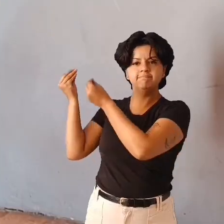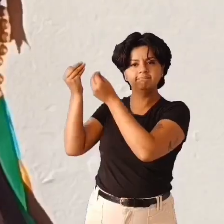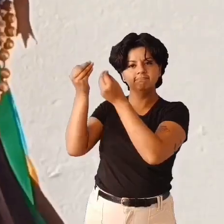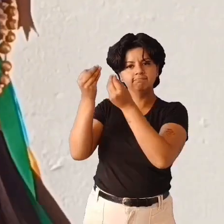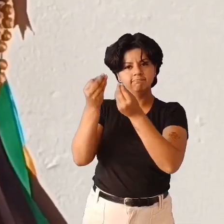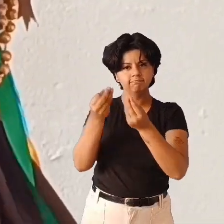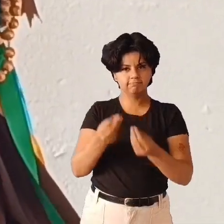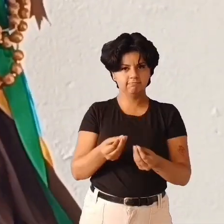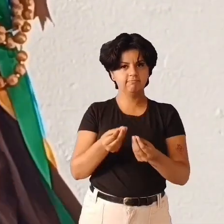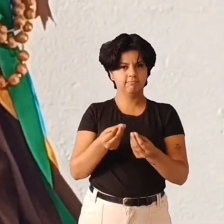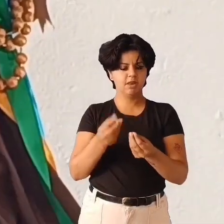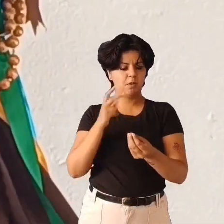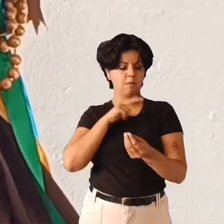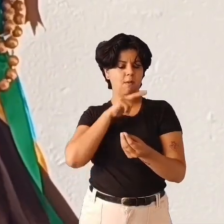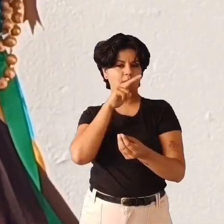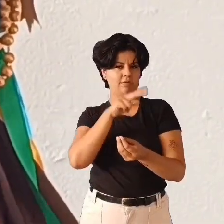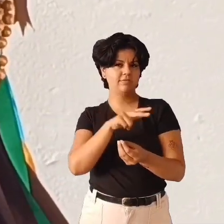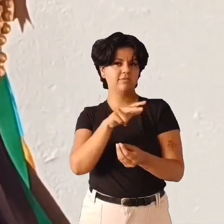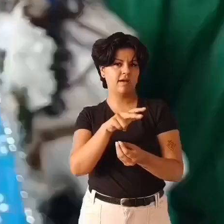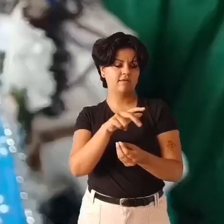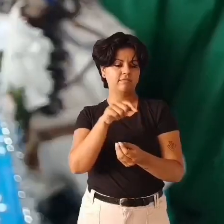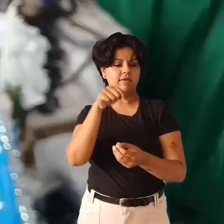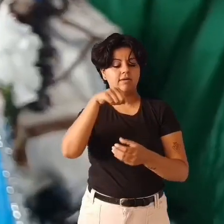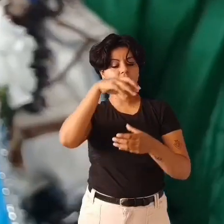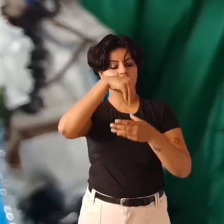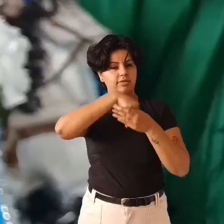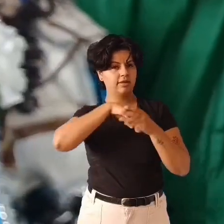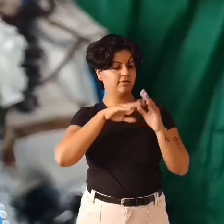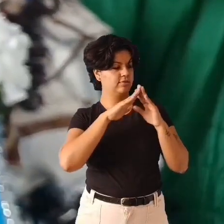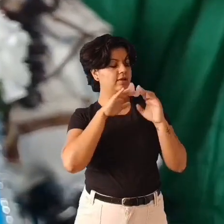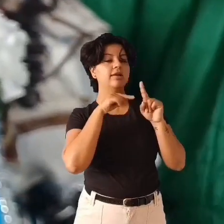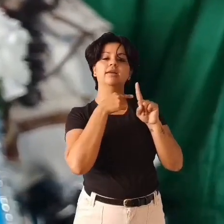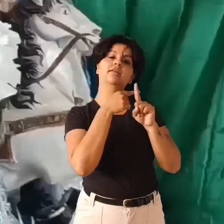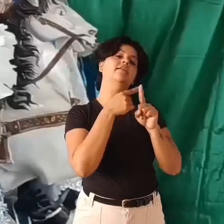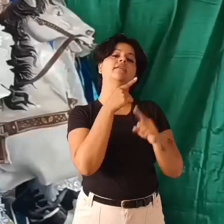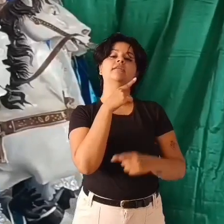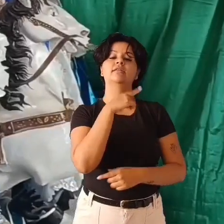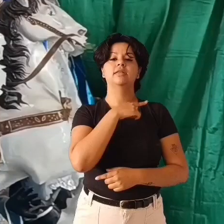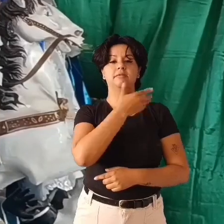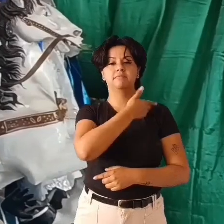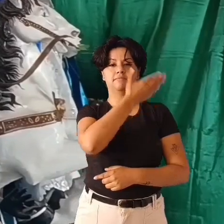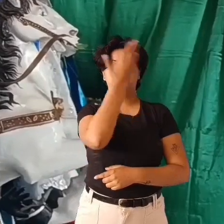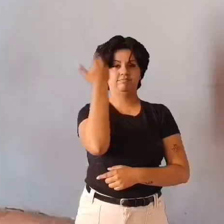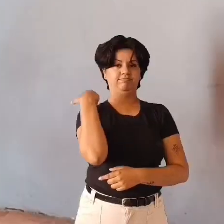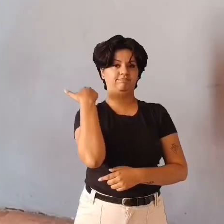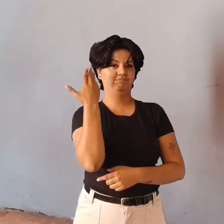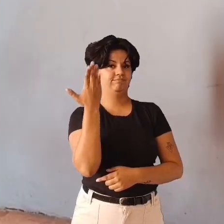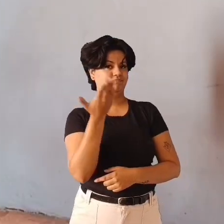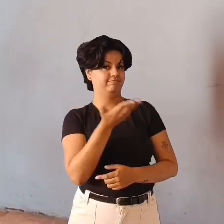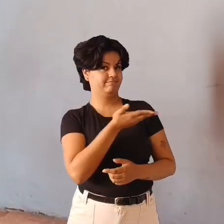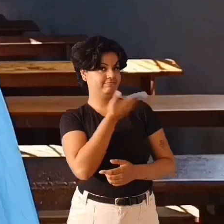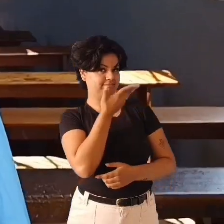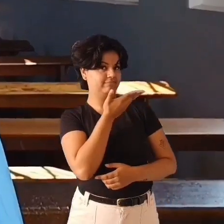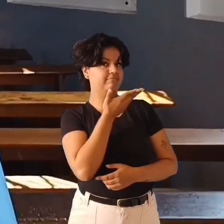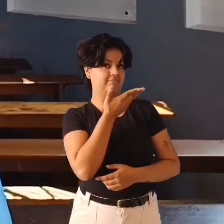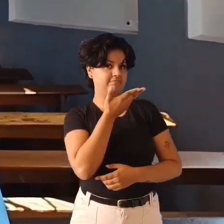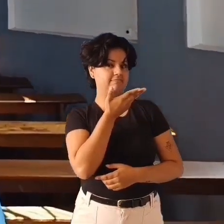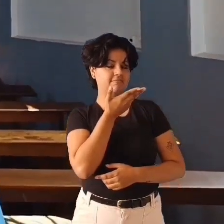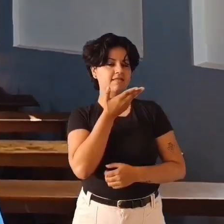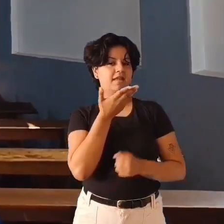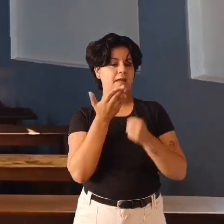Mazagão, trazida pelos portugueses, né? E dentro dessa igreja nós temos Nossa Senhora da Assunção, que é a